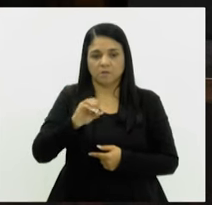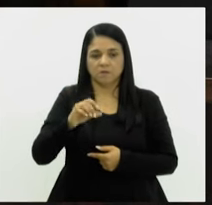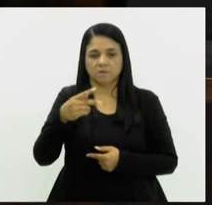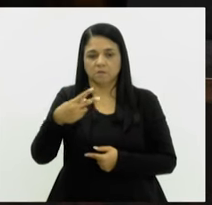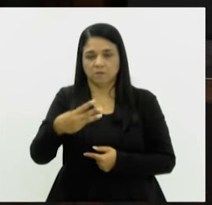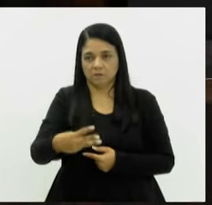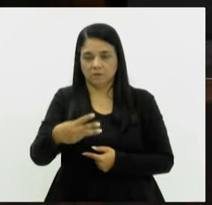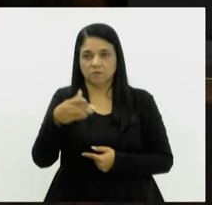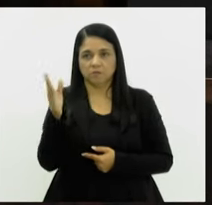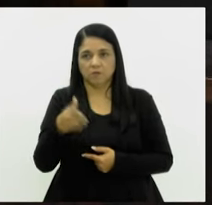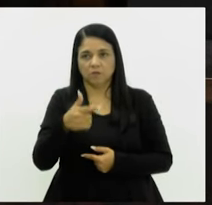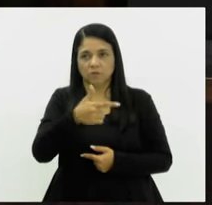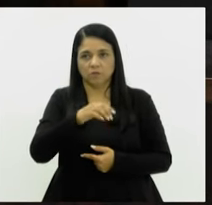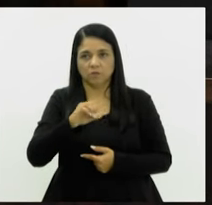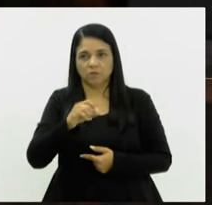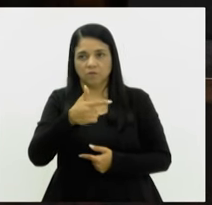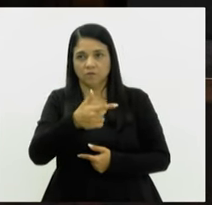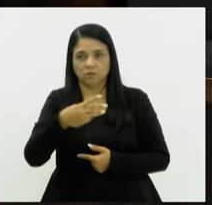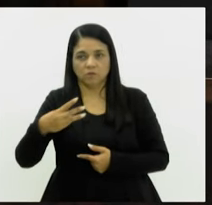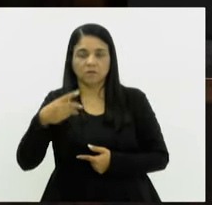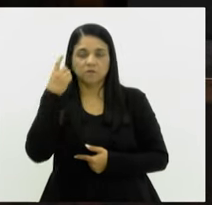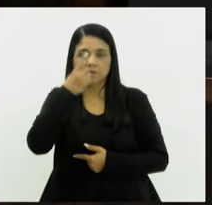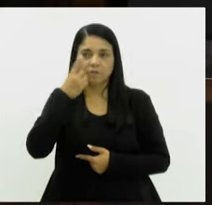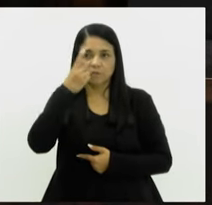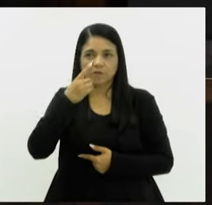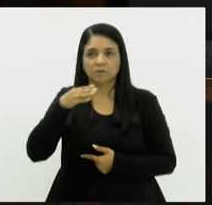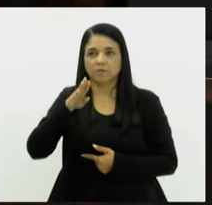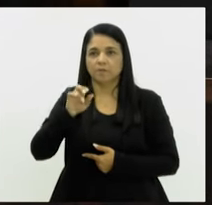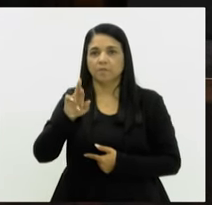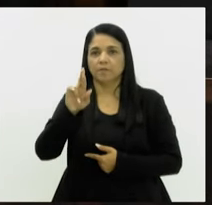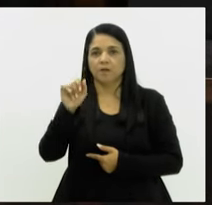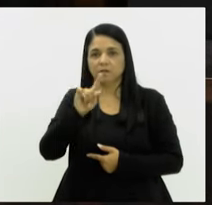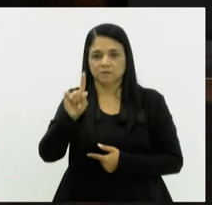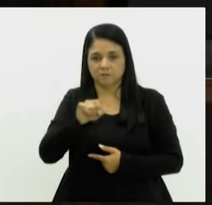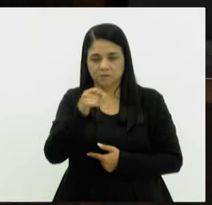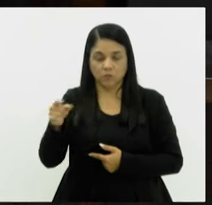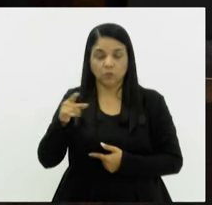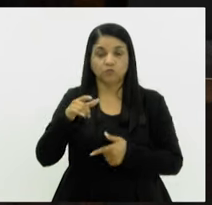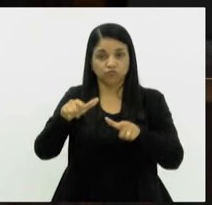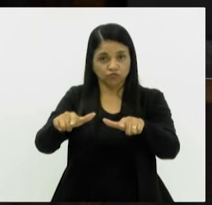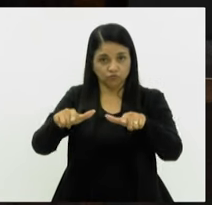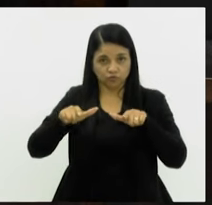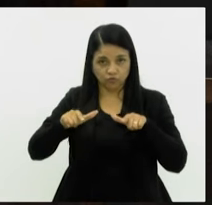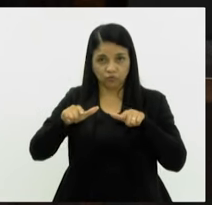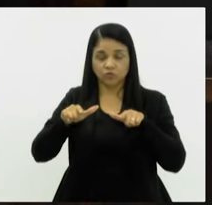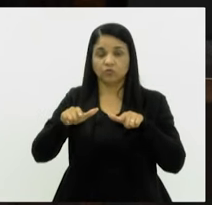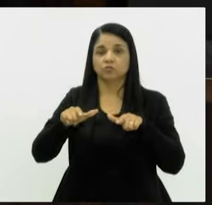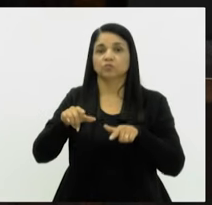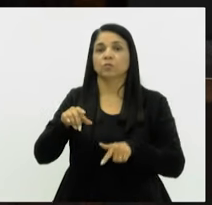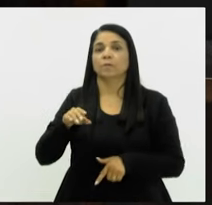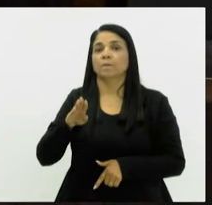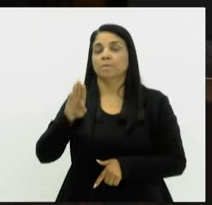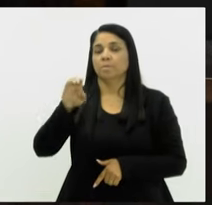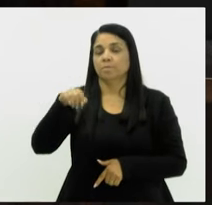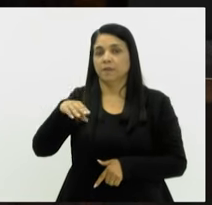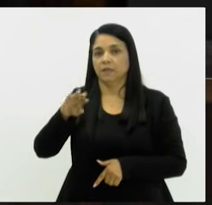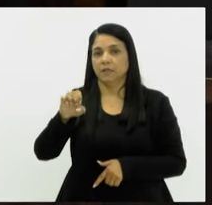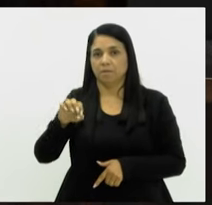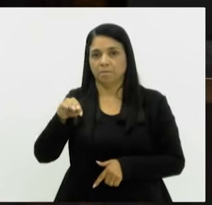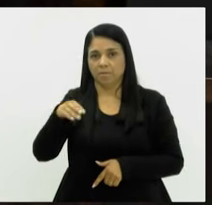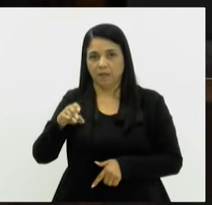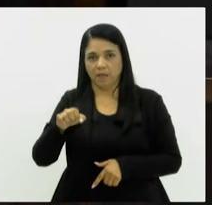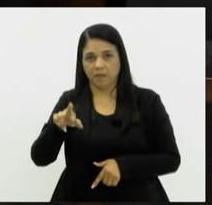de 2024, de autoria do deputado Brazão, que concede o título Benemérito do Estado do Rio de Janeiro